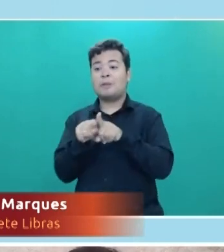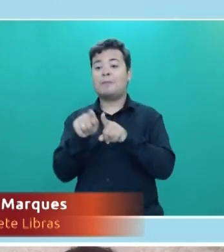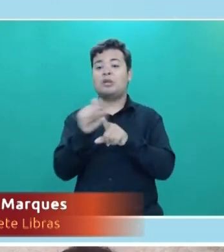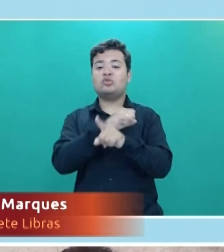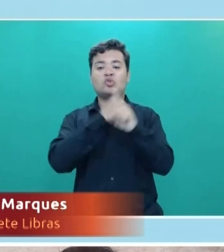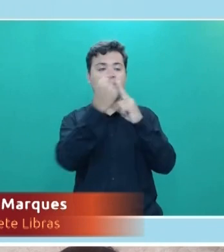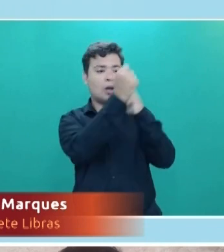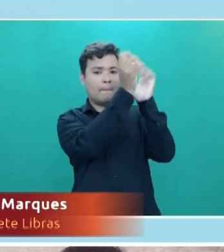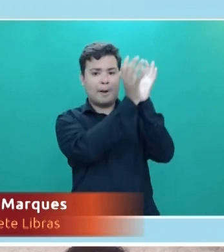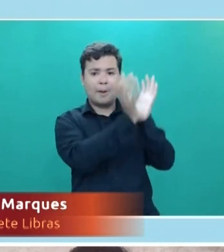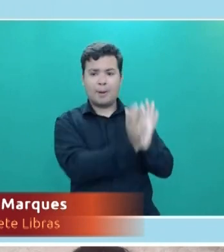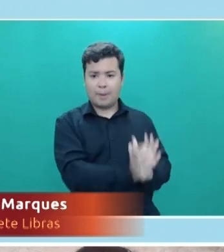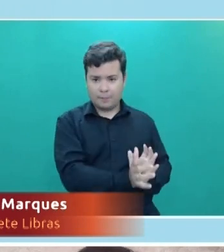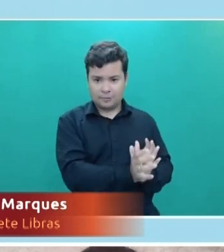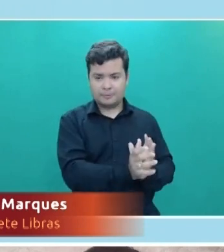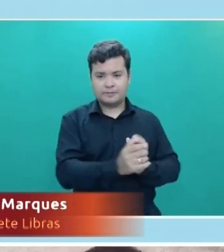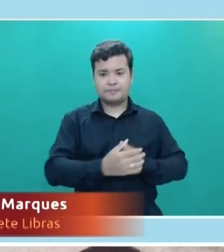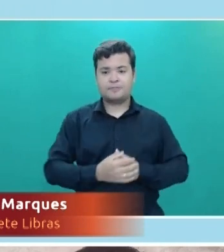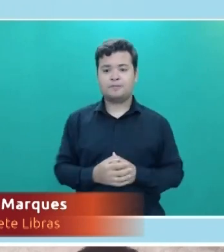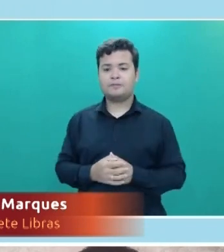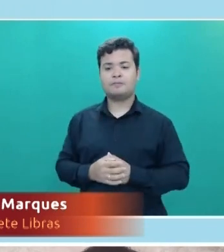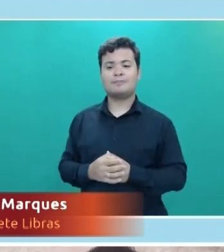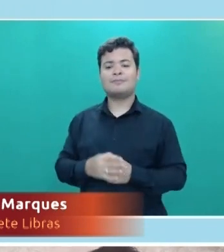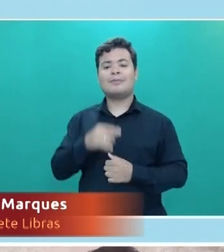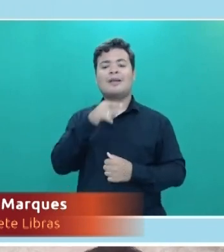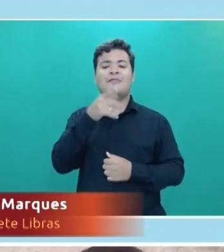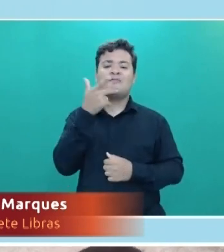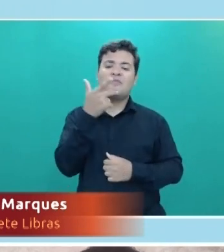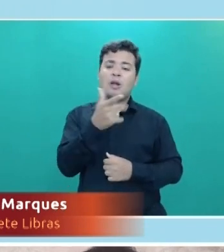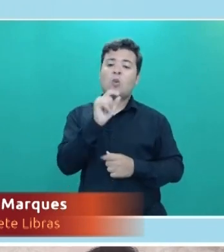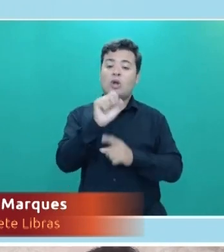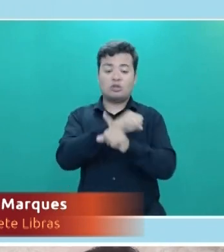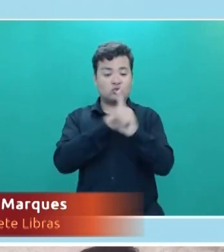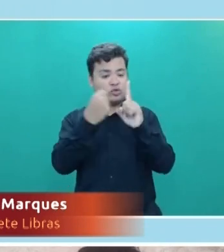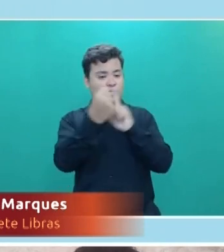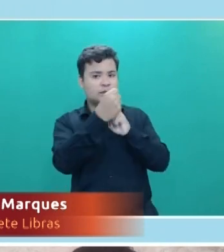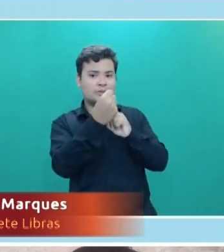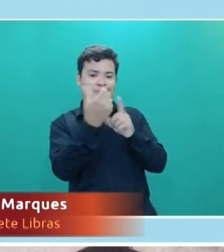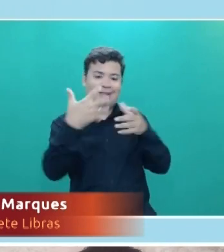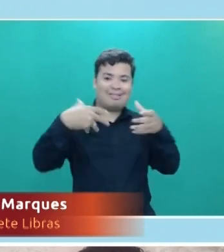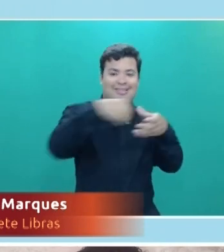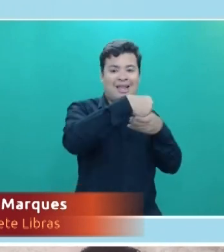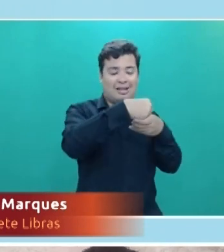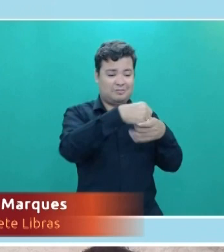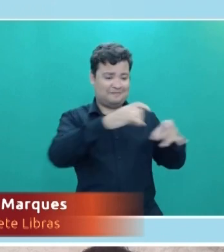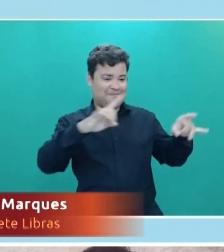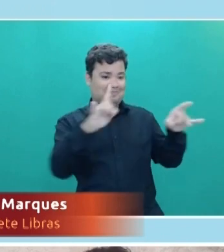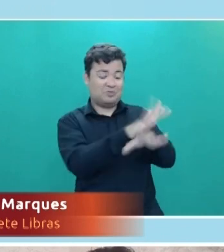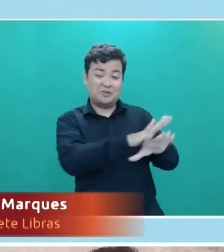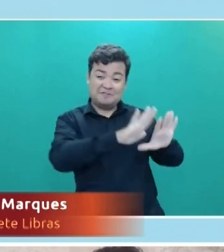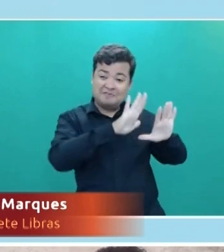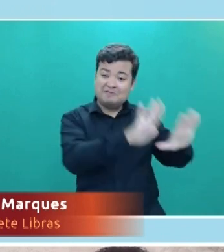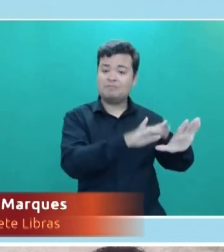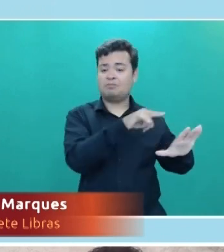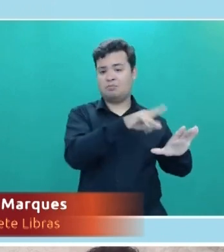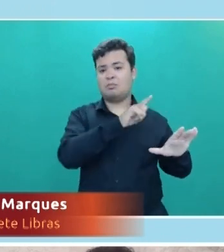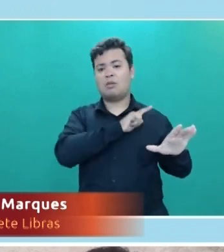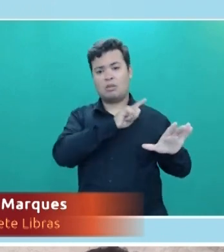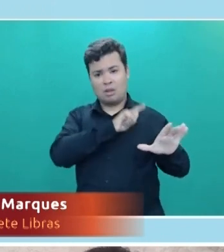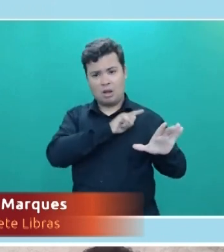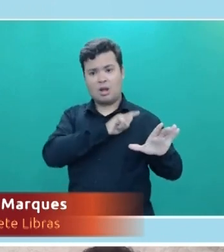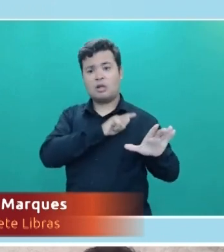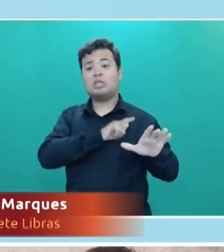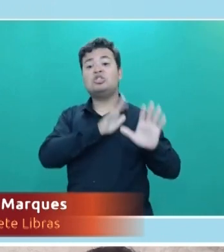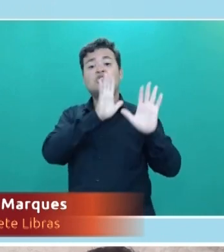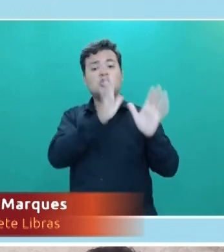são, a gente poderia chamar de estruturais, né, de estruturantes e raízes de desigualdades profundas que são produzidas